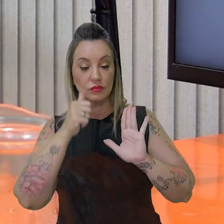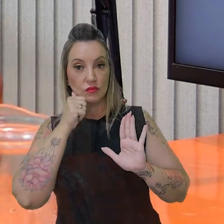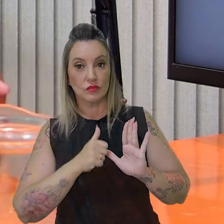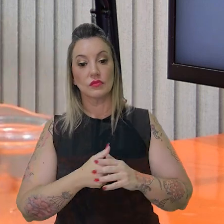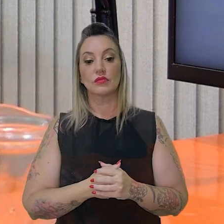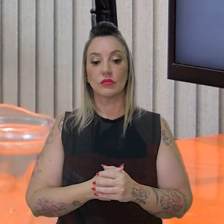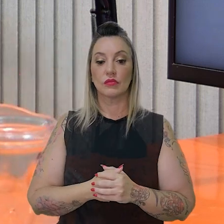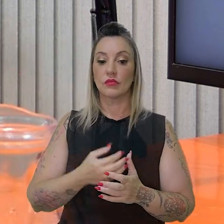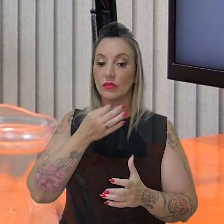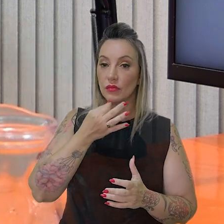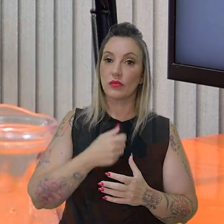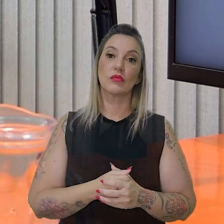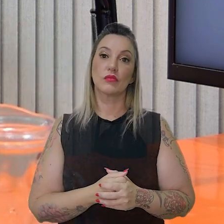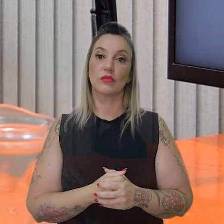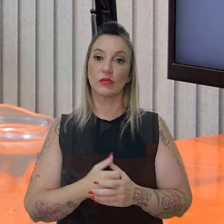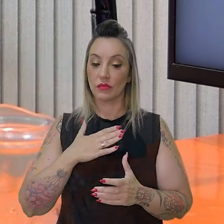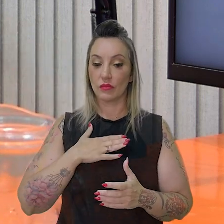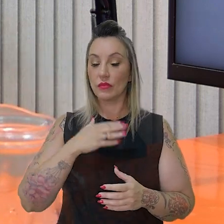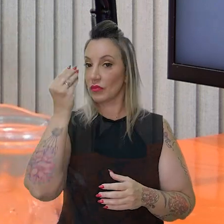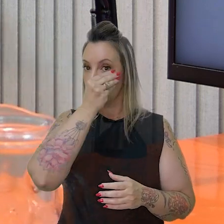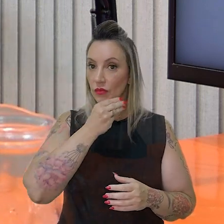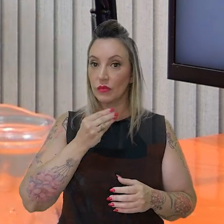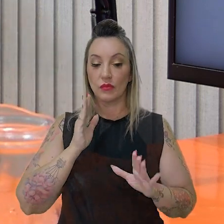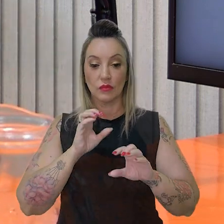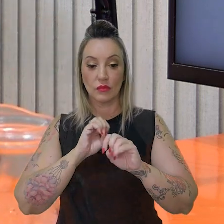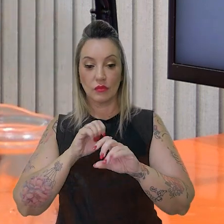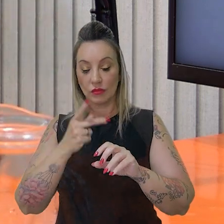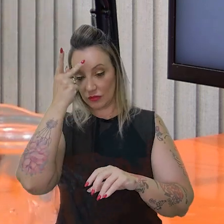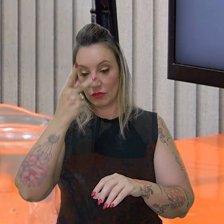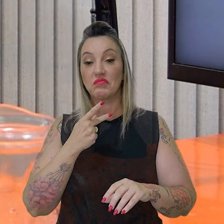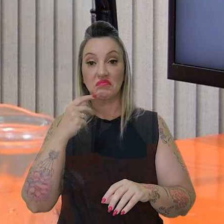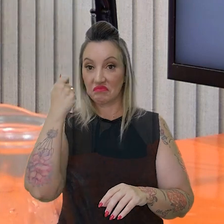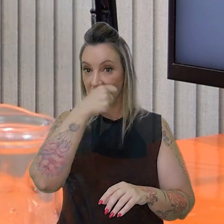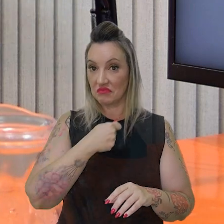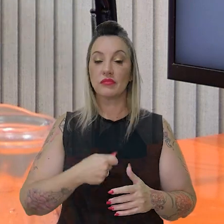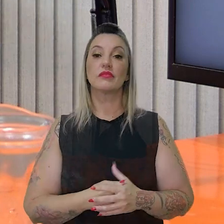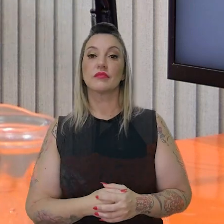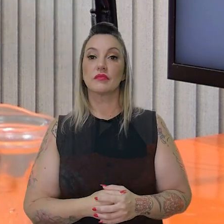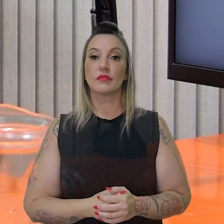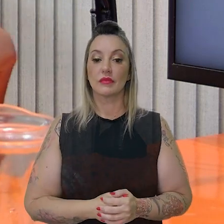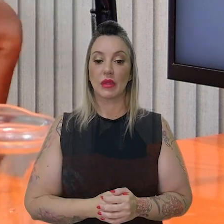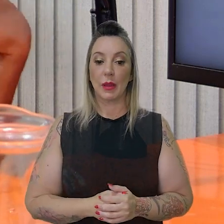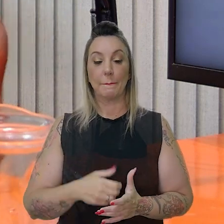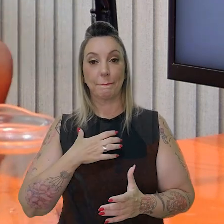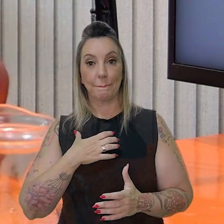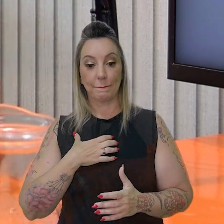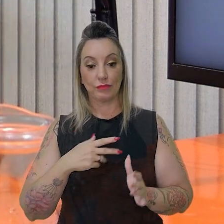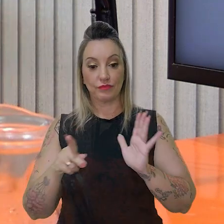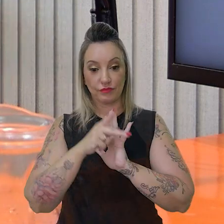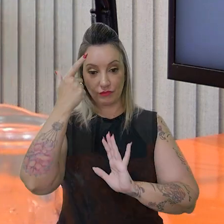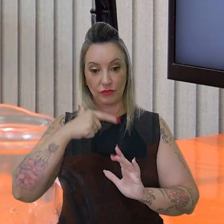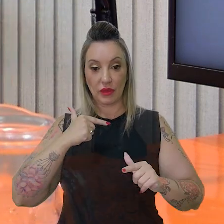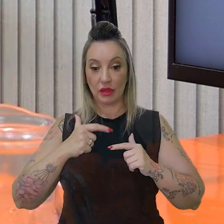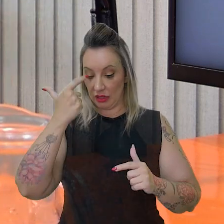tal eu comentei Eu falei olha eu sou maquiadora já dei aula de a maquiagem eh também Sou Personal ST trabalho com